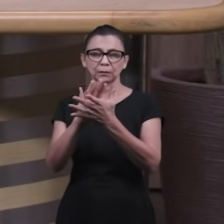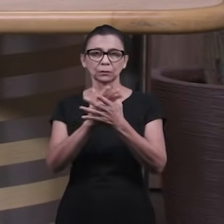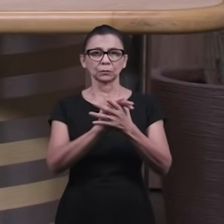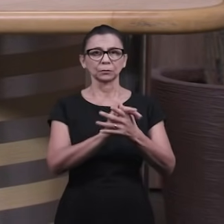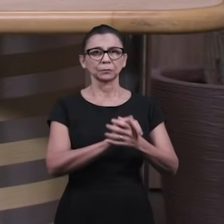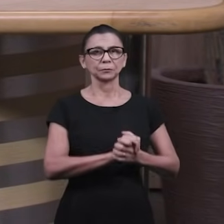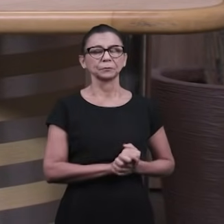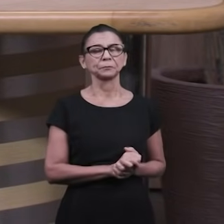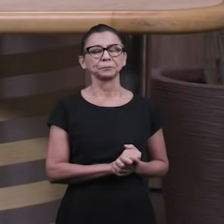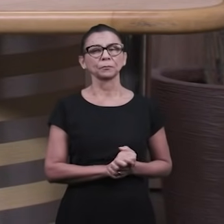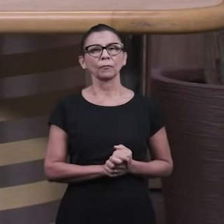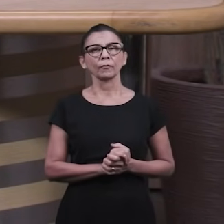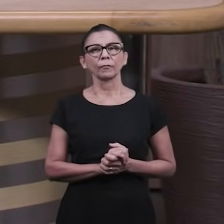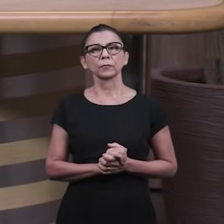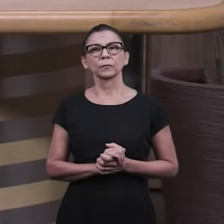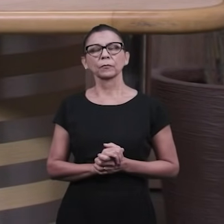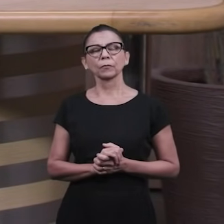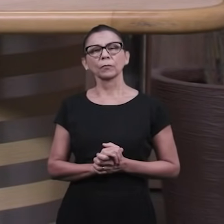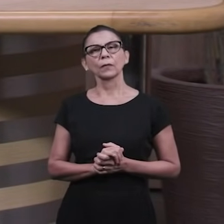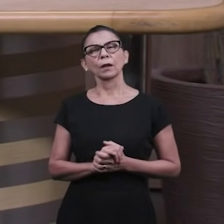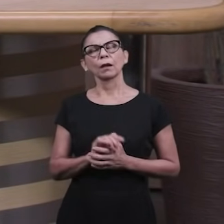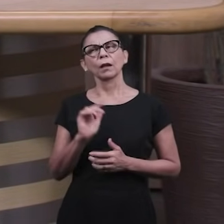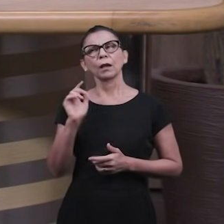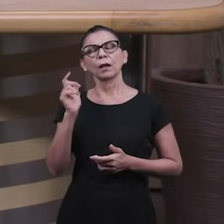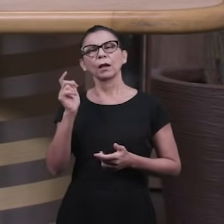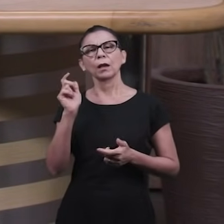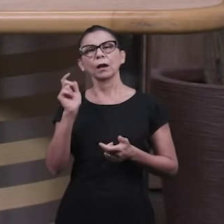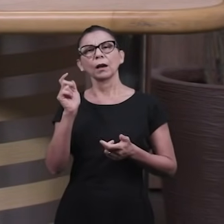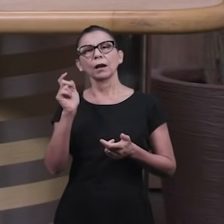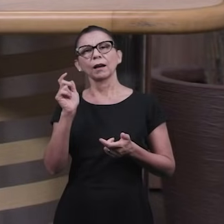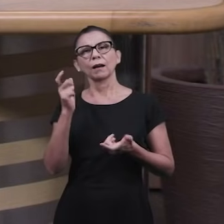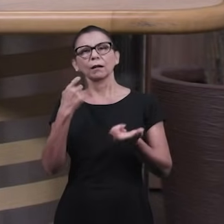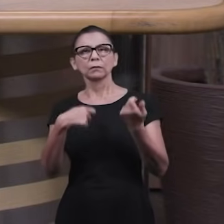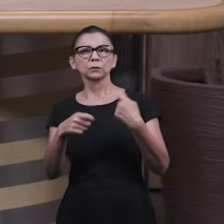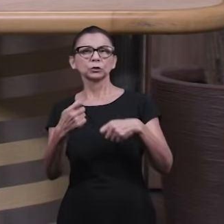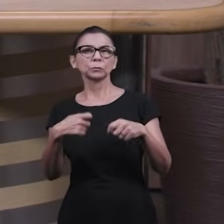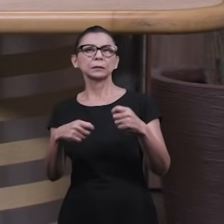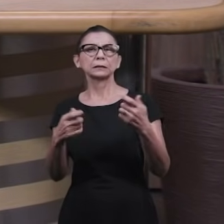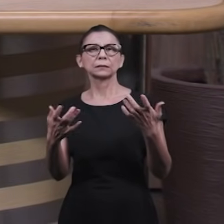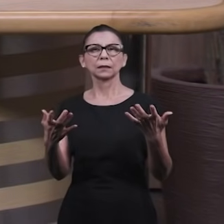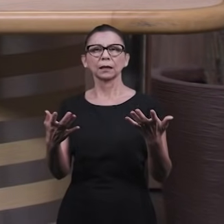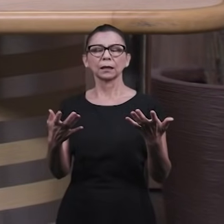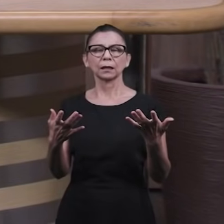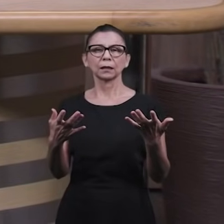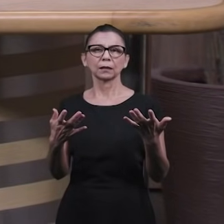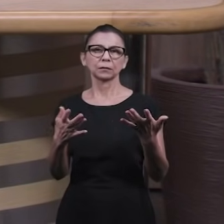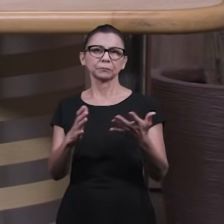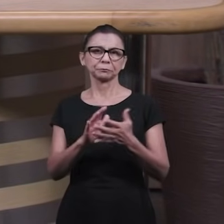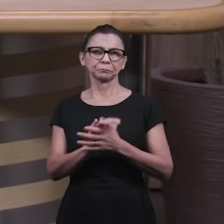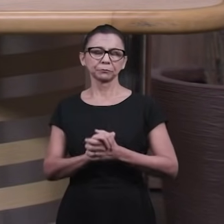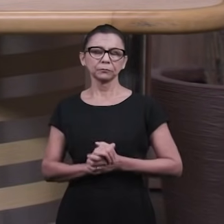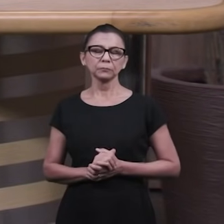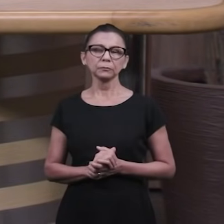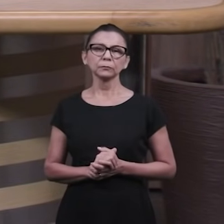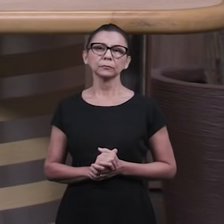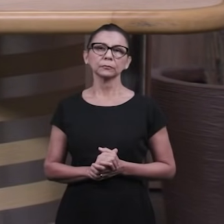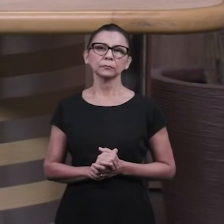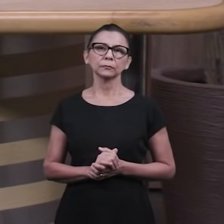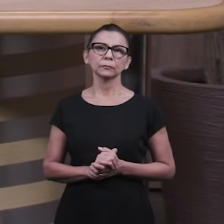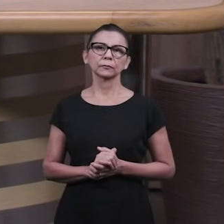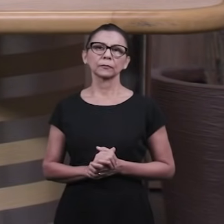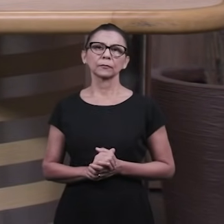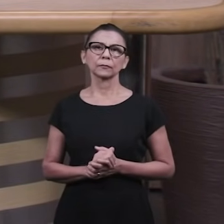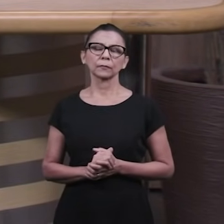que vem de ministério, administrar ou ministrar, como queira, é uma